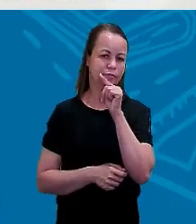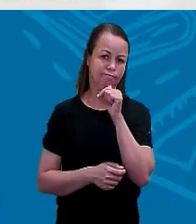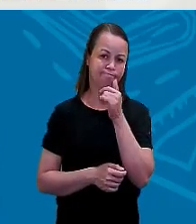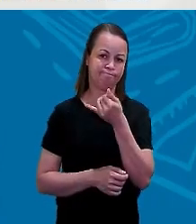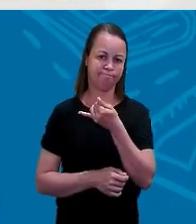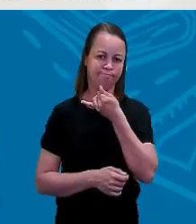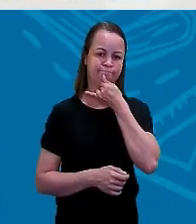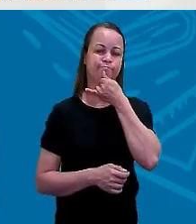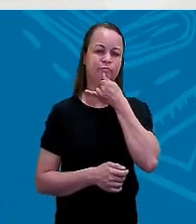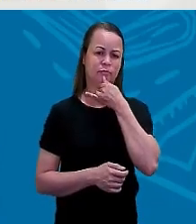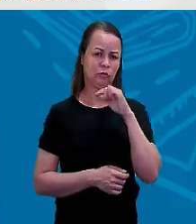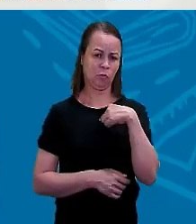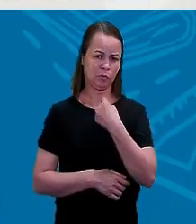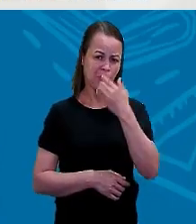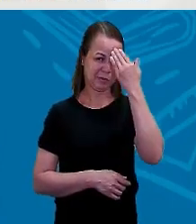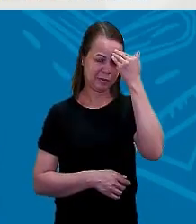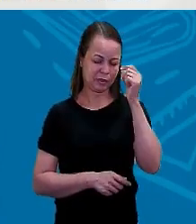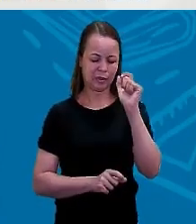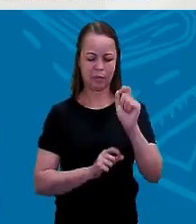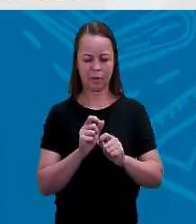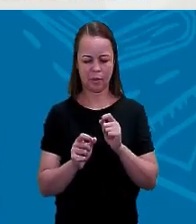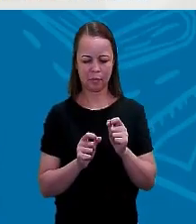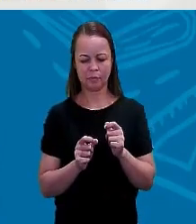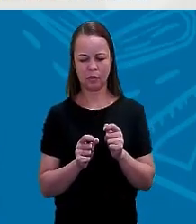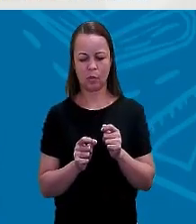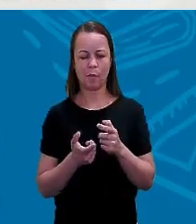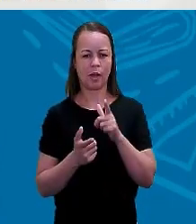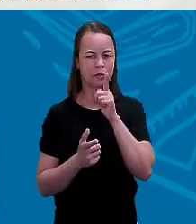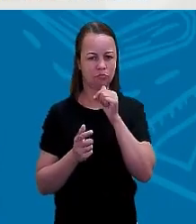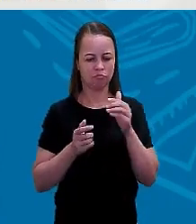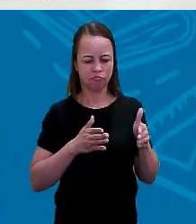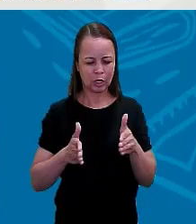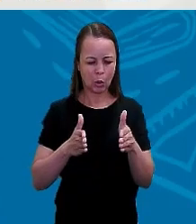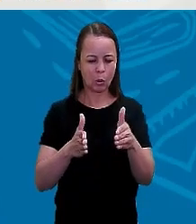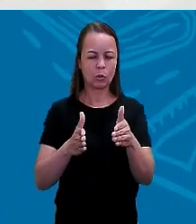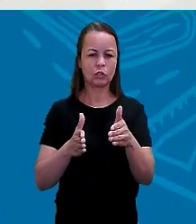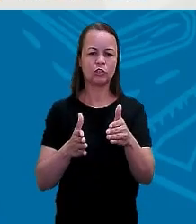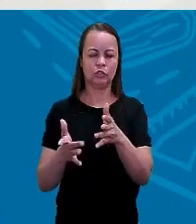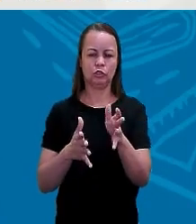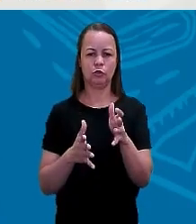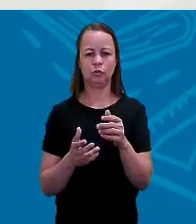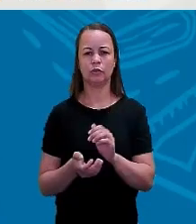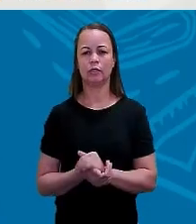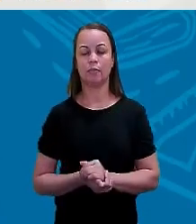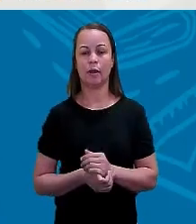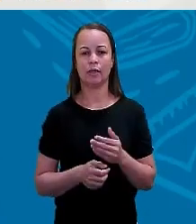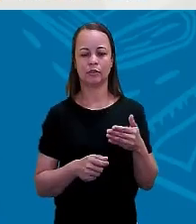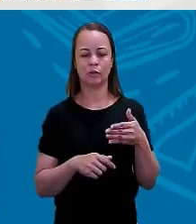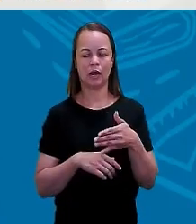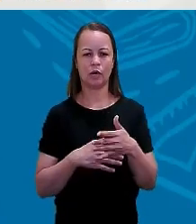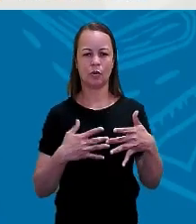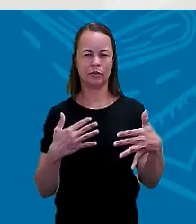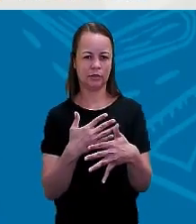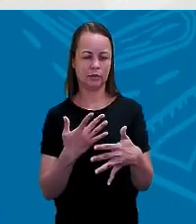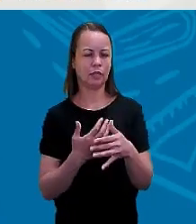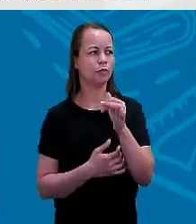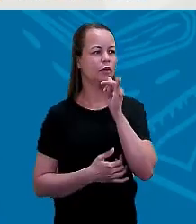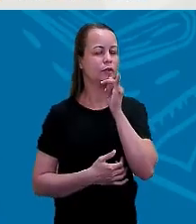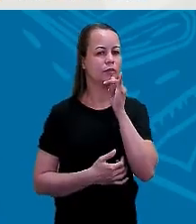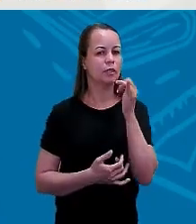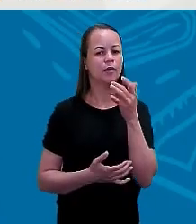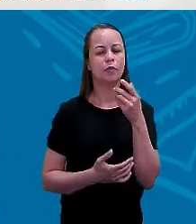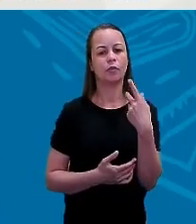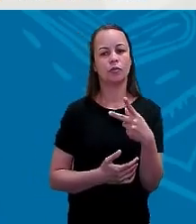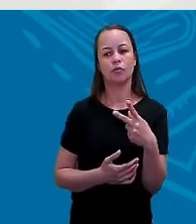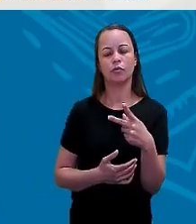como nós sabemos, boa parte dos rios, né, que passam na nossa cidade, como por exemplo, nós podemos